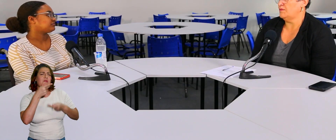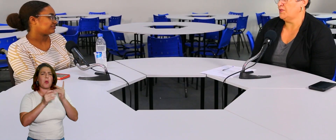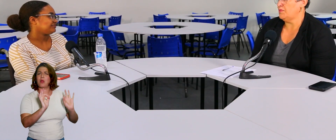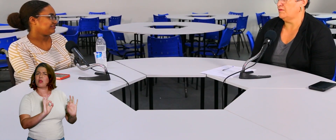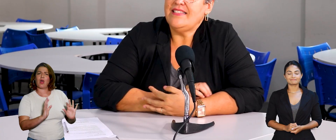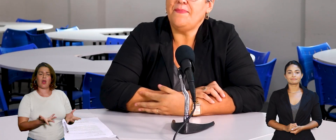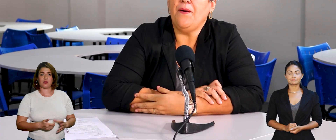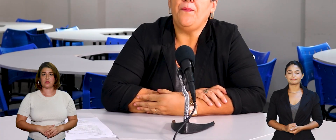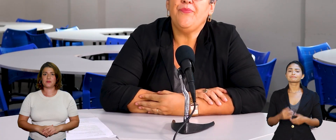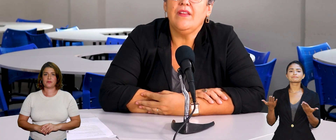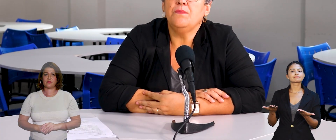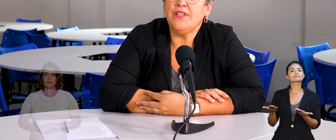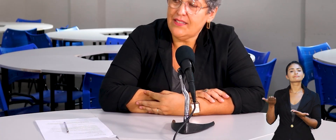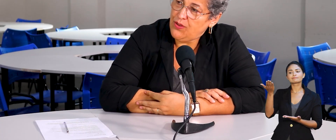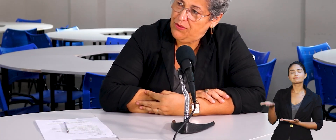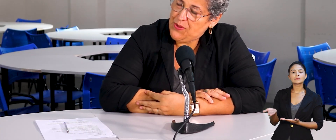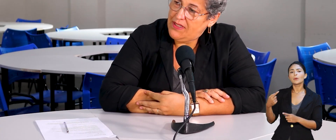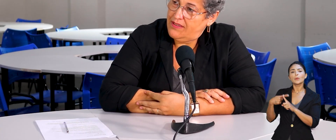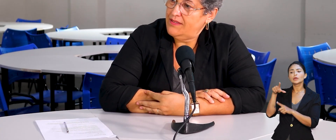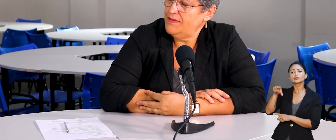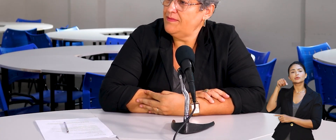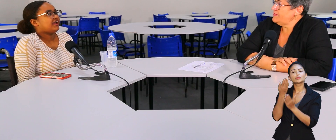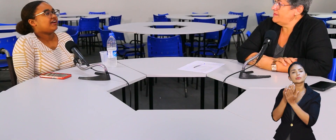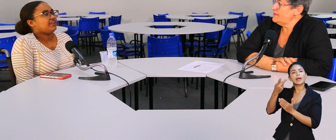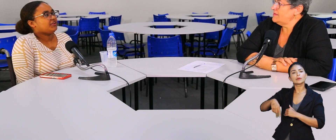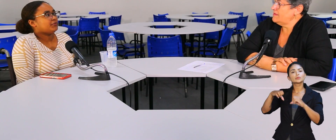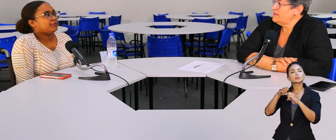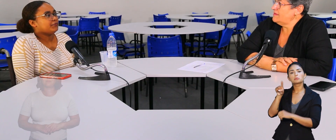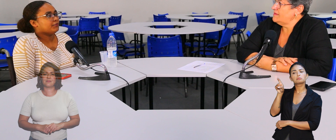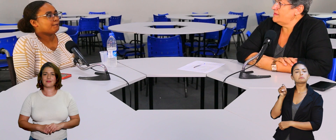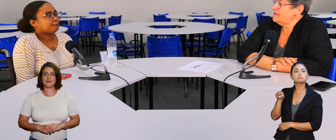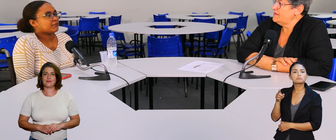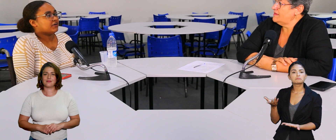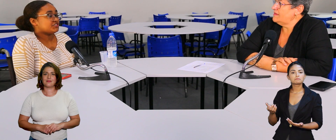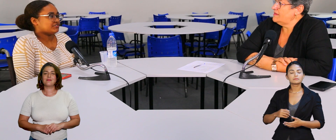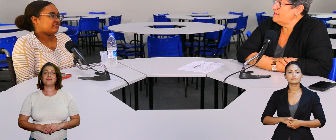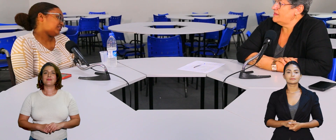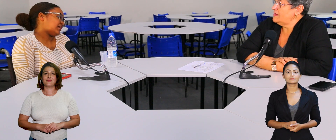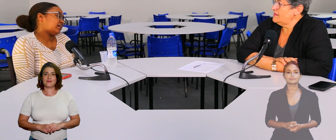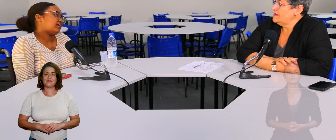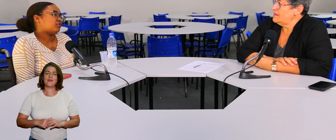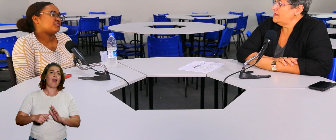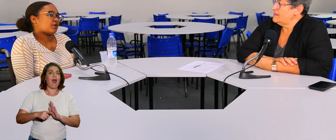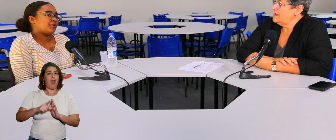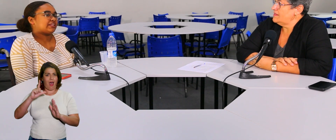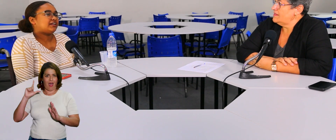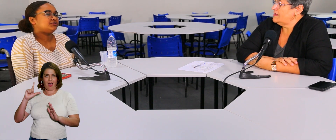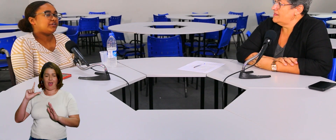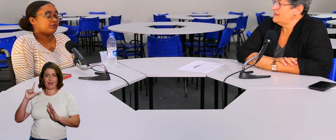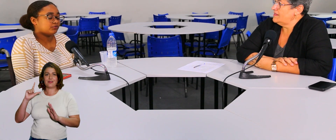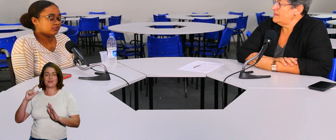tipo. Que bom, que bom. Isabel, por que que você escolheu o Nisswan? Eu, antes de vir, né, como eu